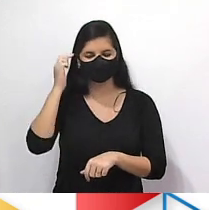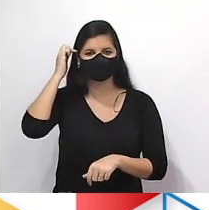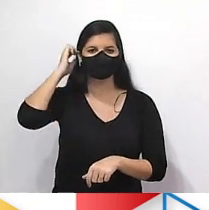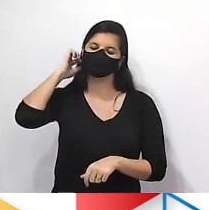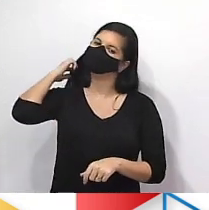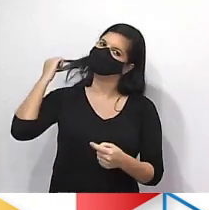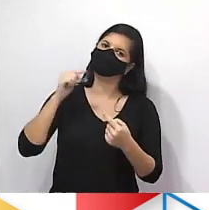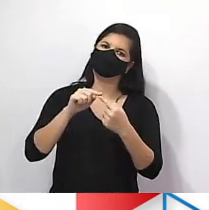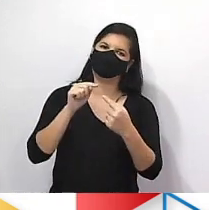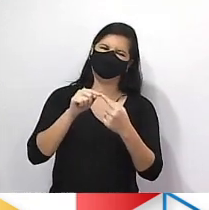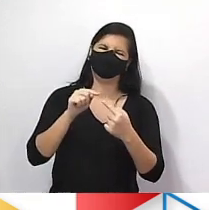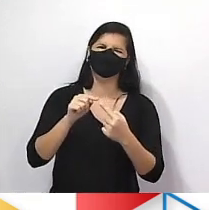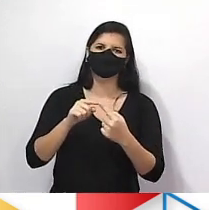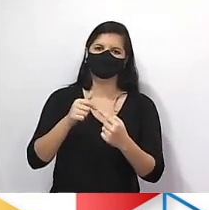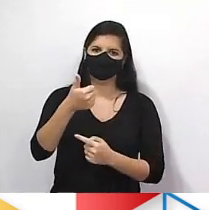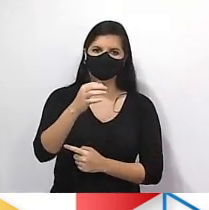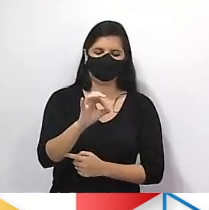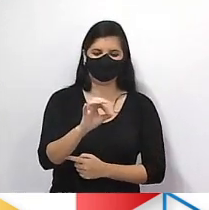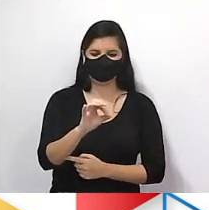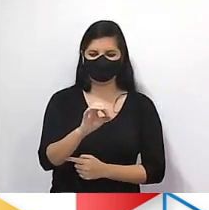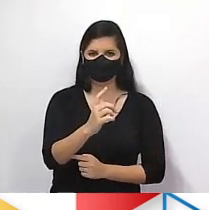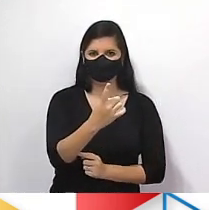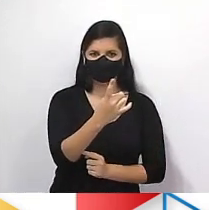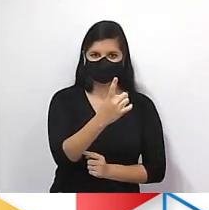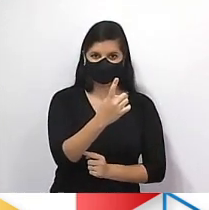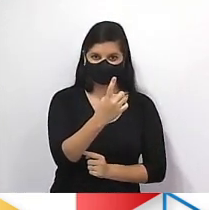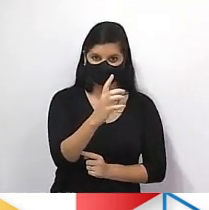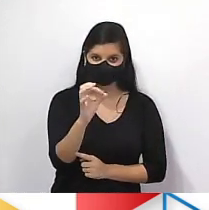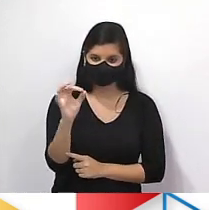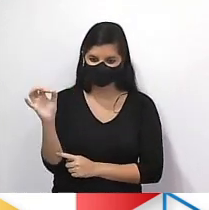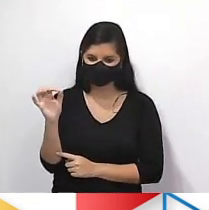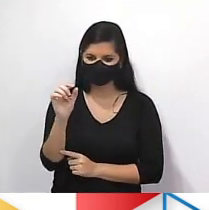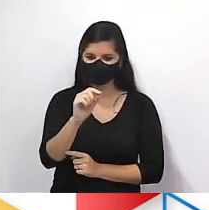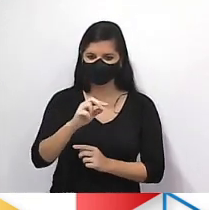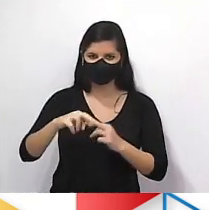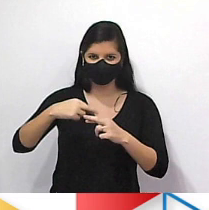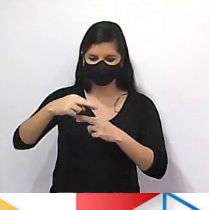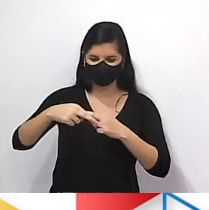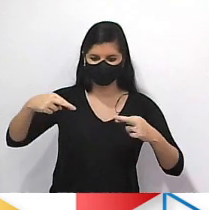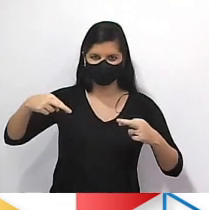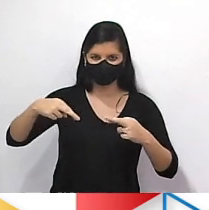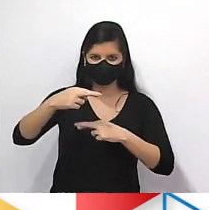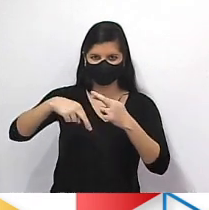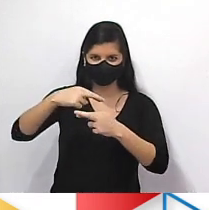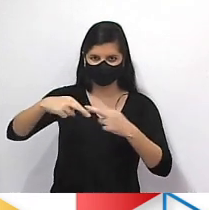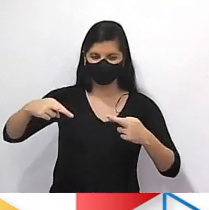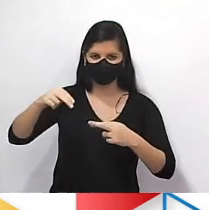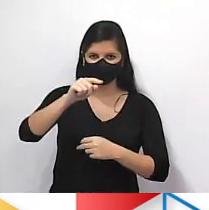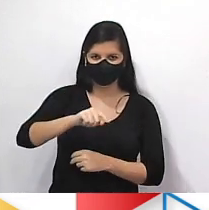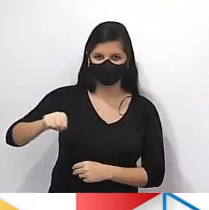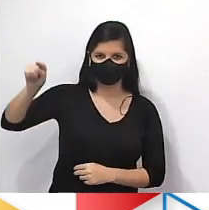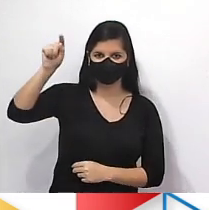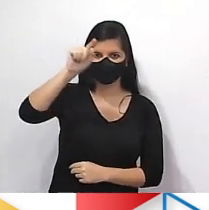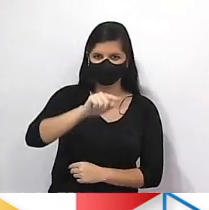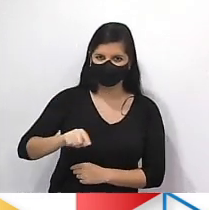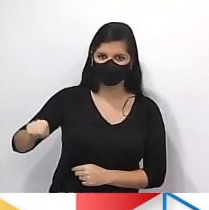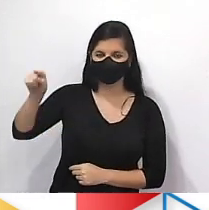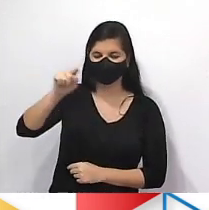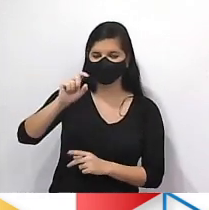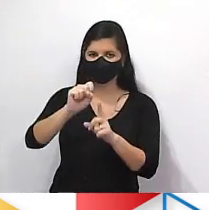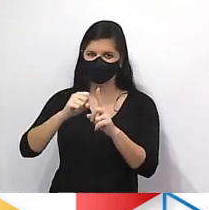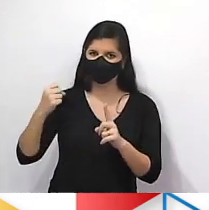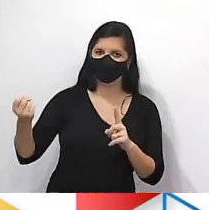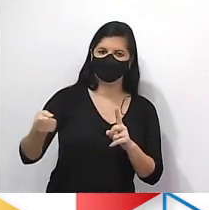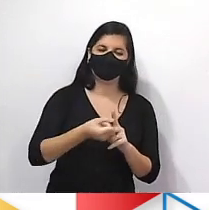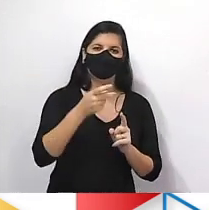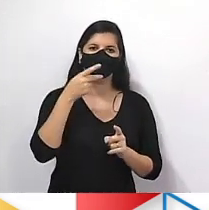relação que valia 10 e 100 era essa corda enrolada aí, Ou em outras sociedades chamavam isso